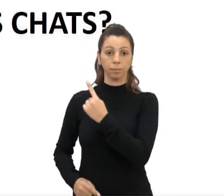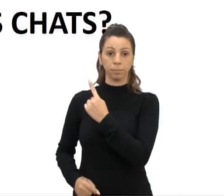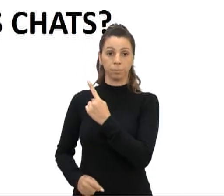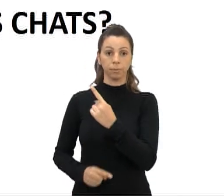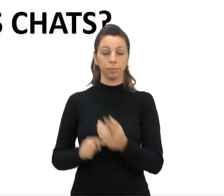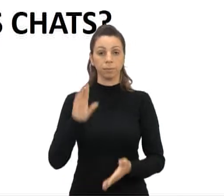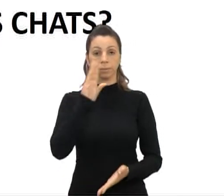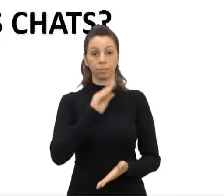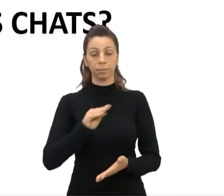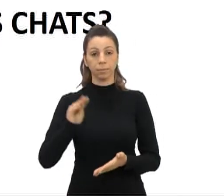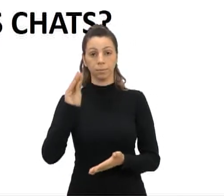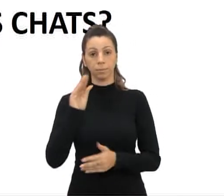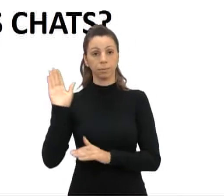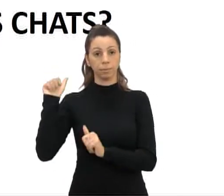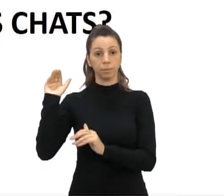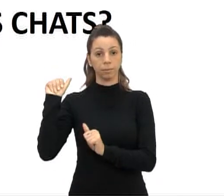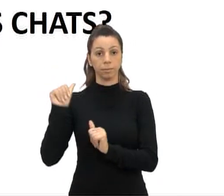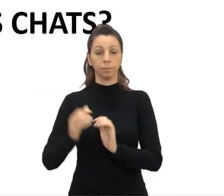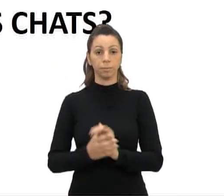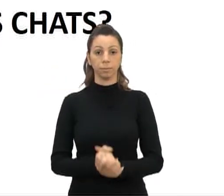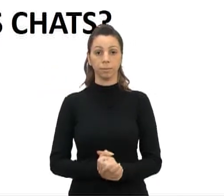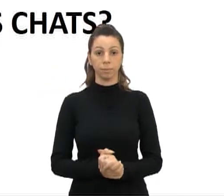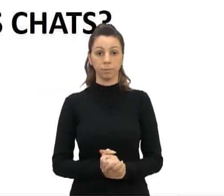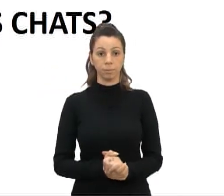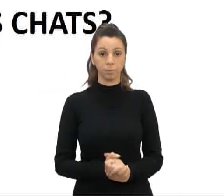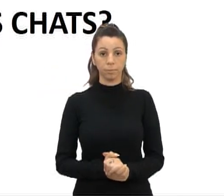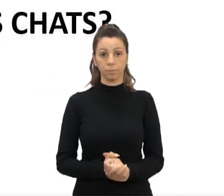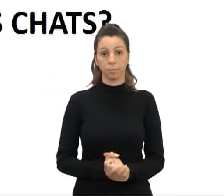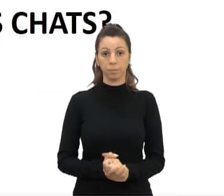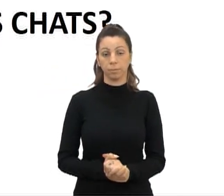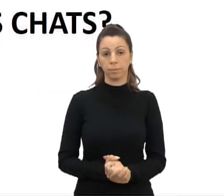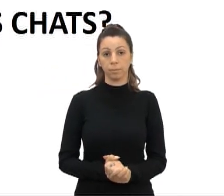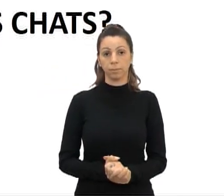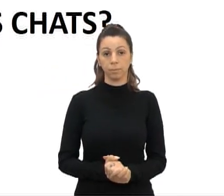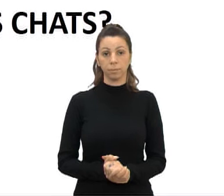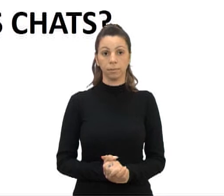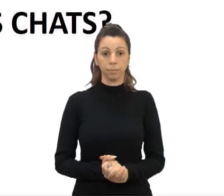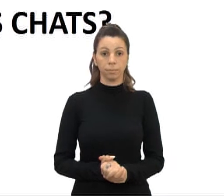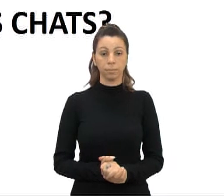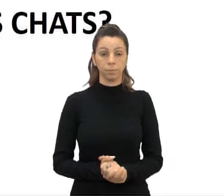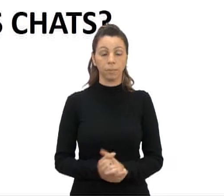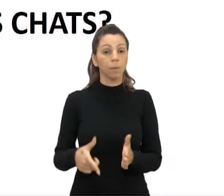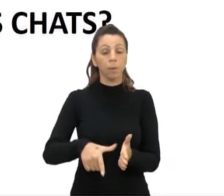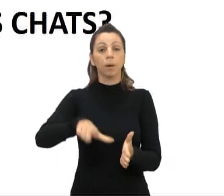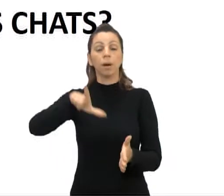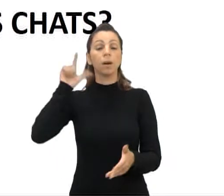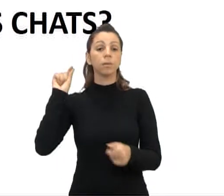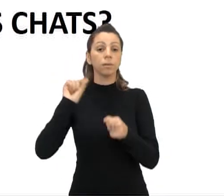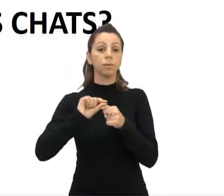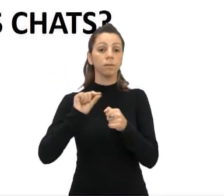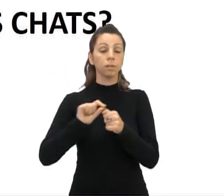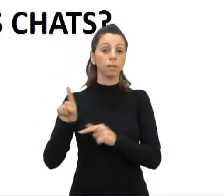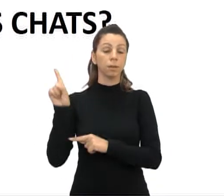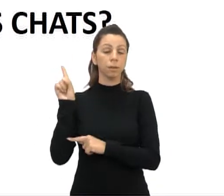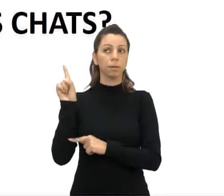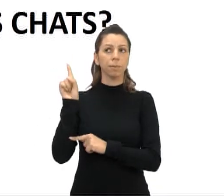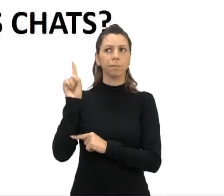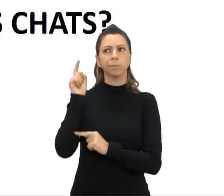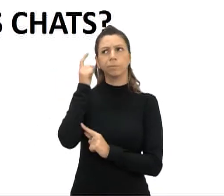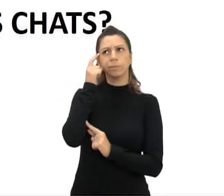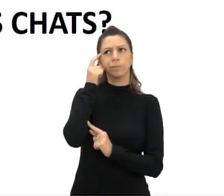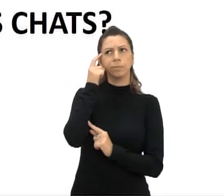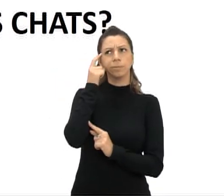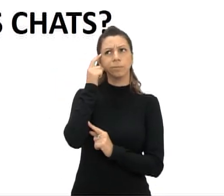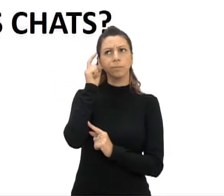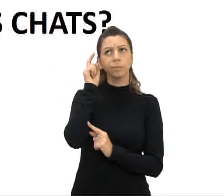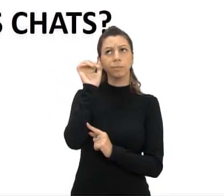mensagens cambiados em um chat de la rede. Antes de hacerlo, antes da gente fazer isso, pense um